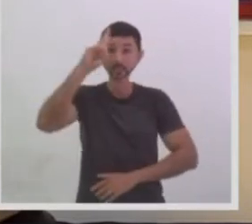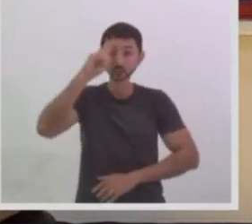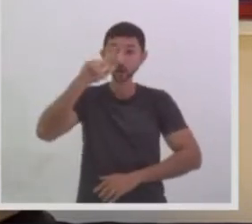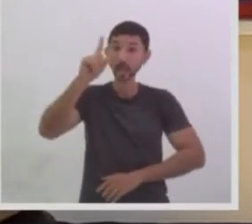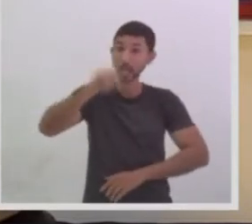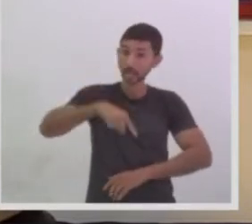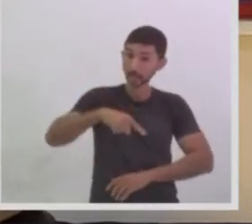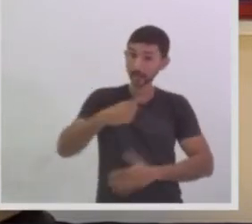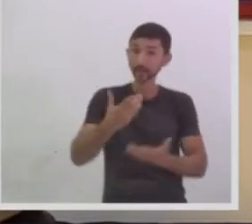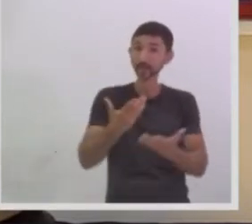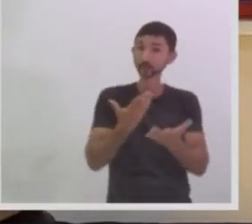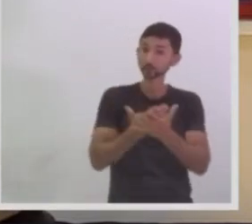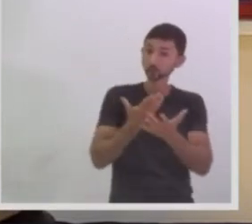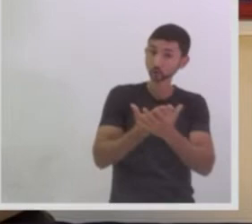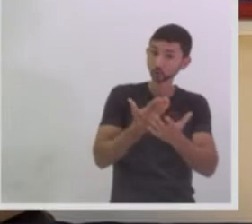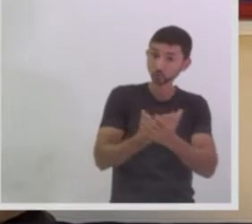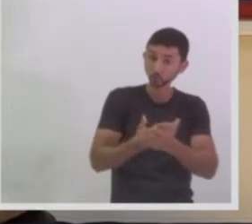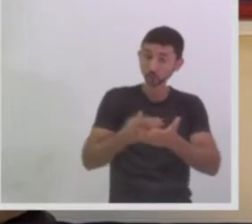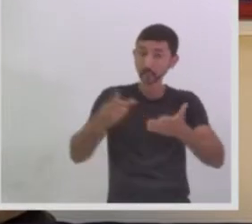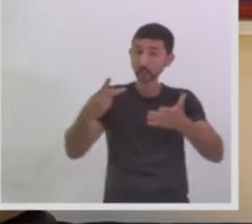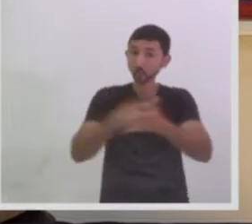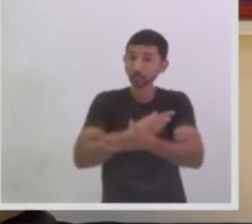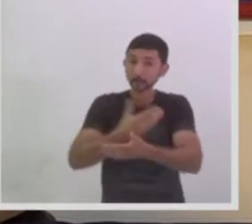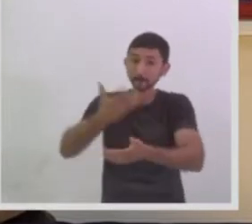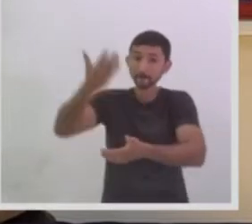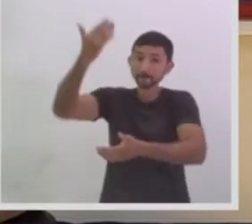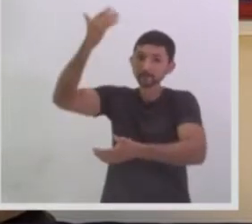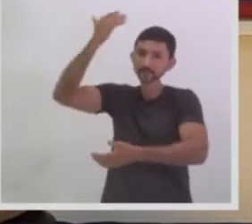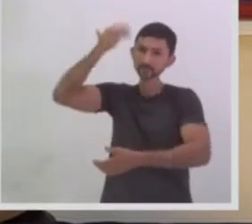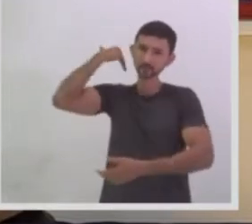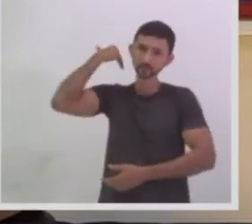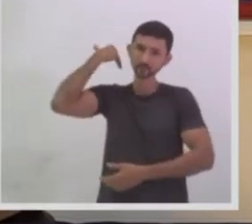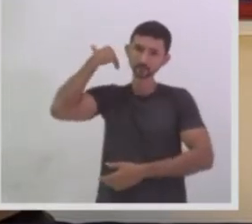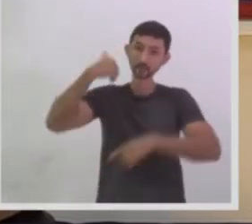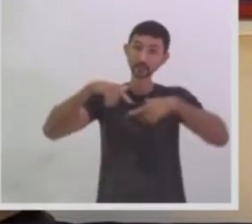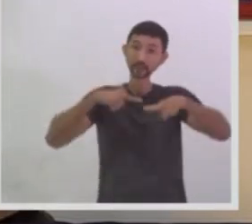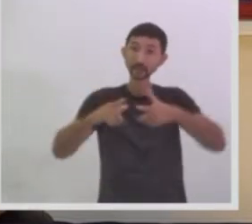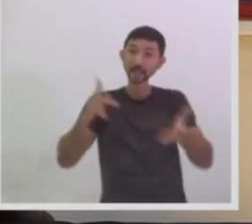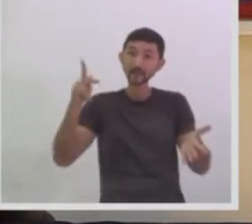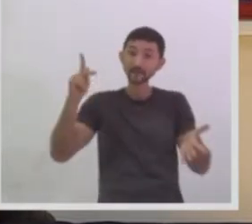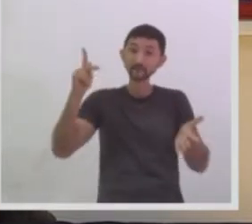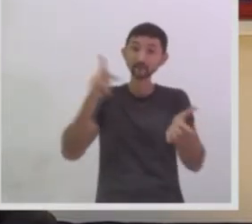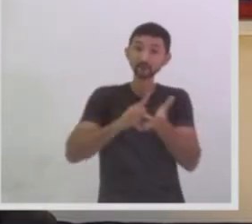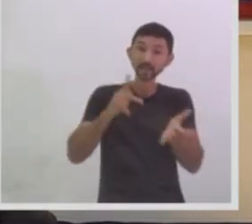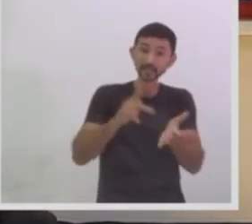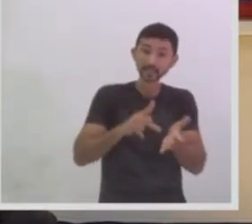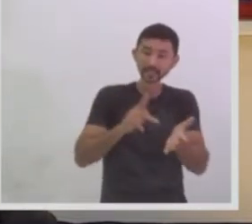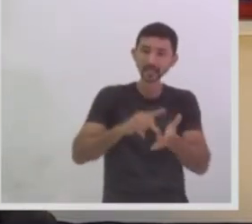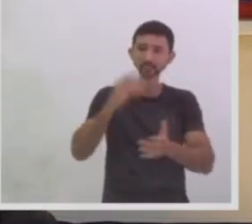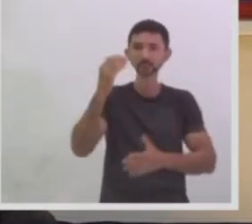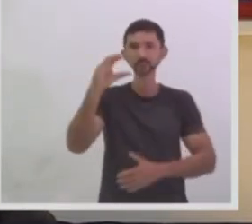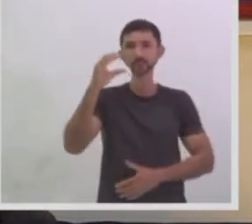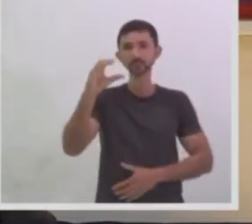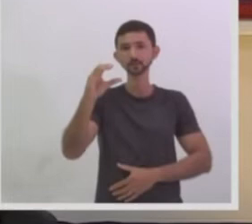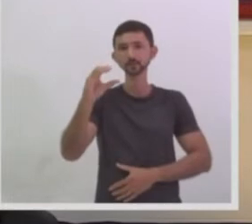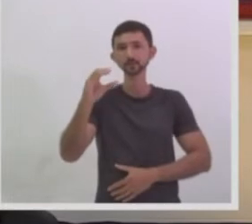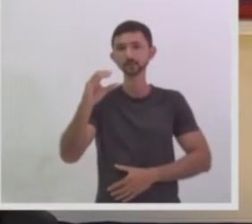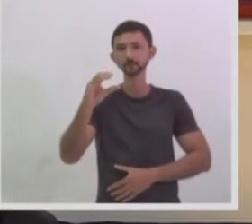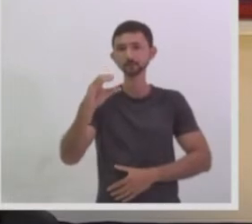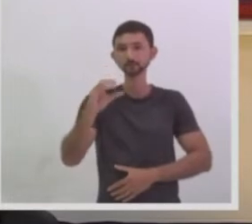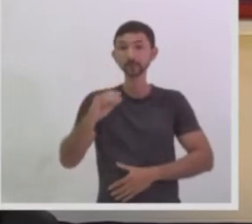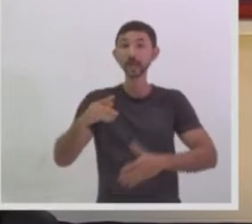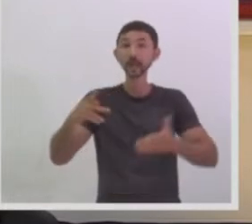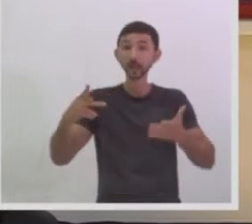ciência, né? E para tal, ela trabalha com verdade científica. Ou seja, aquilo que